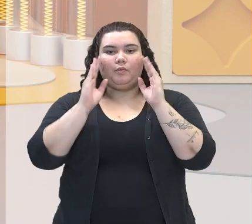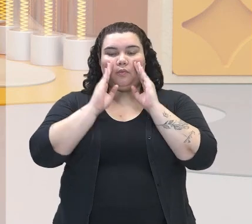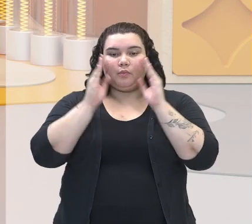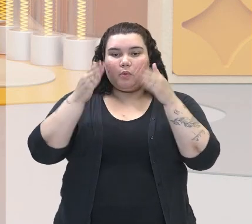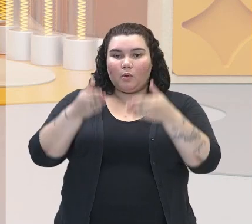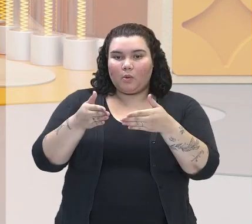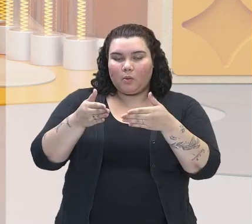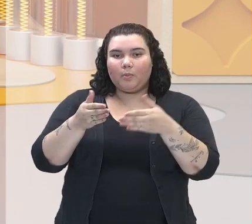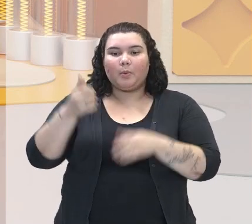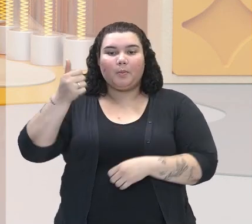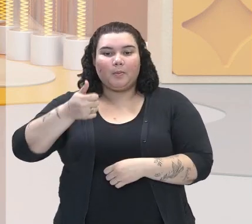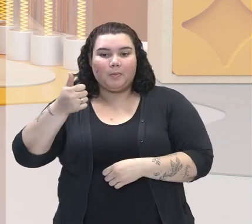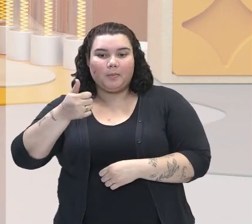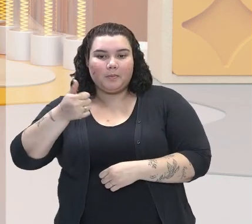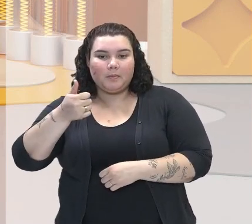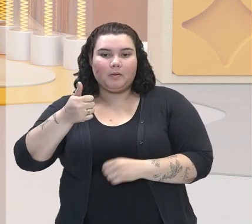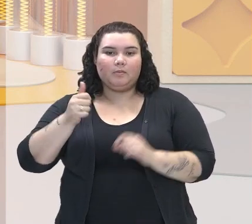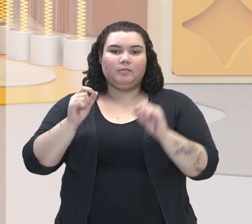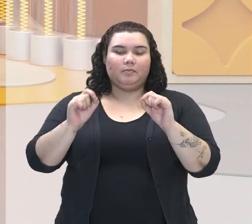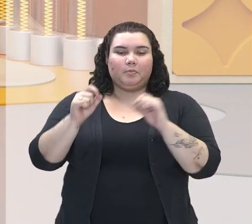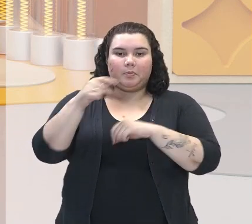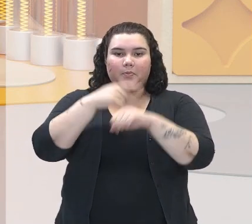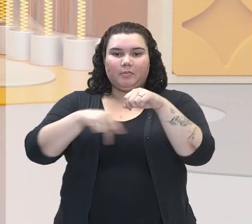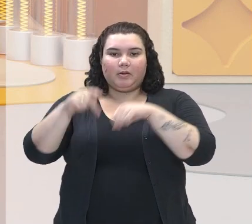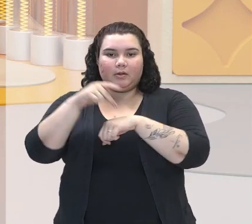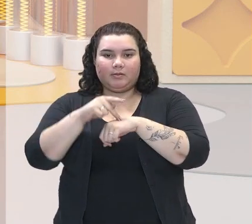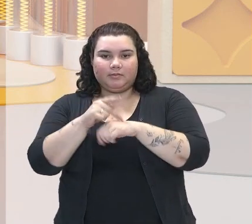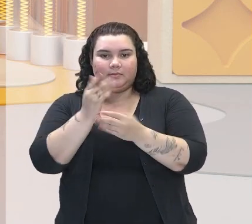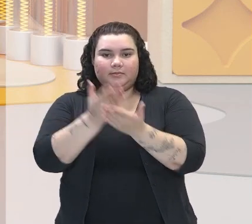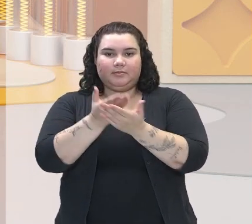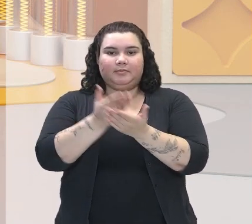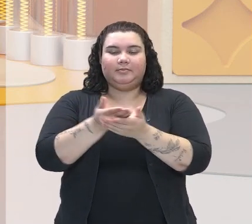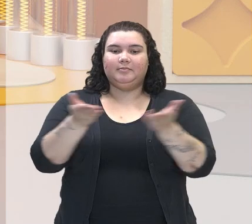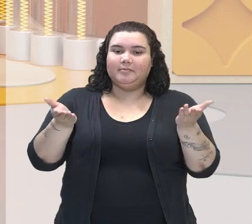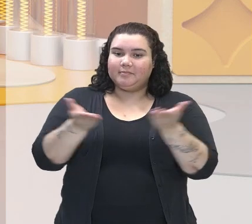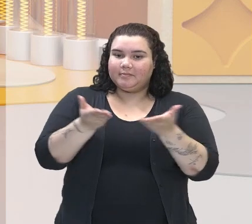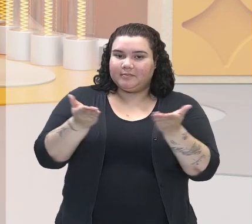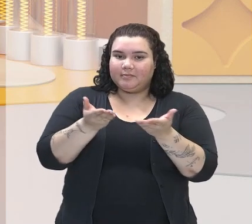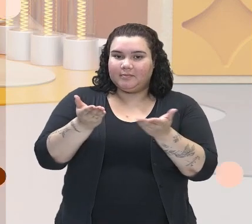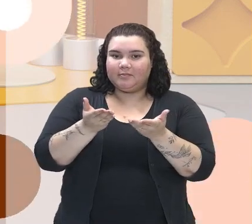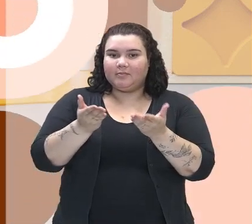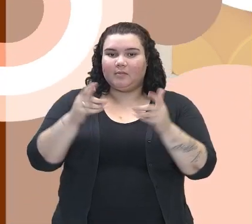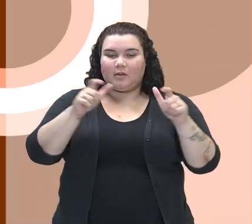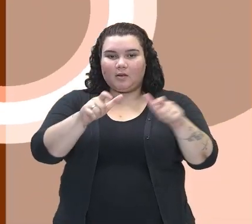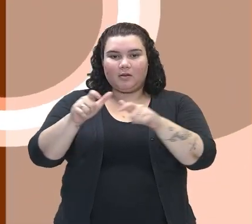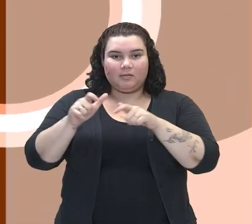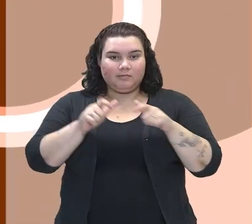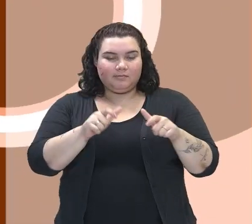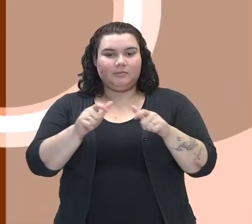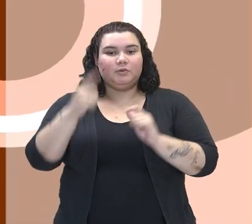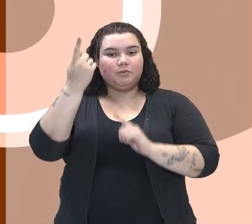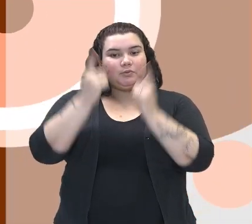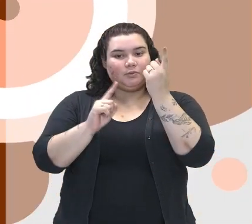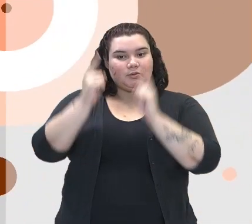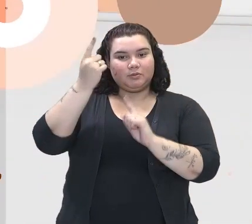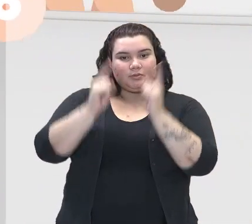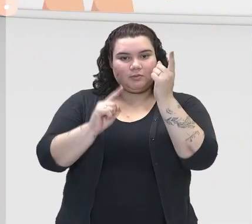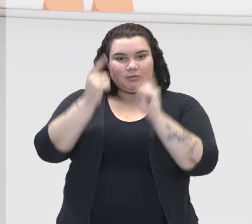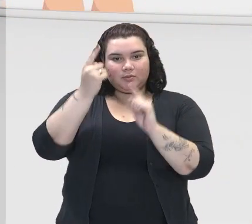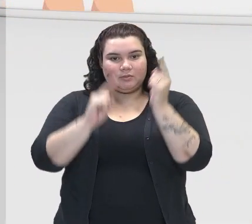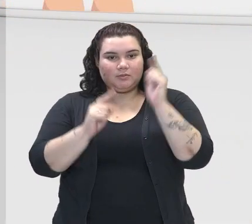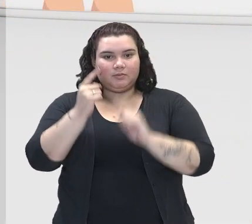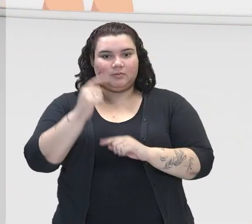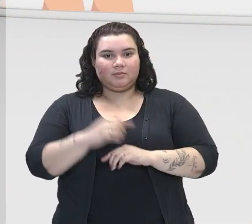pelo primeiro país aqui que a gente vai mostrar para vocês agora, que é o território do Chile, nossos hermanos